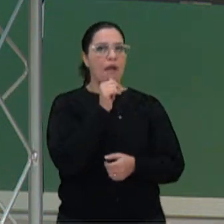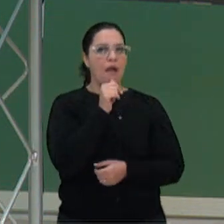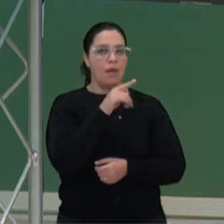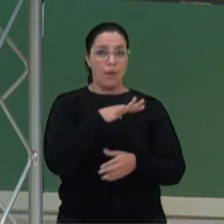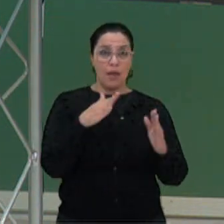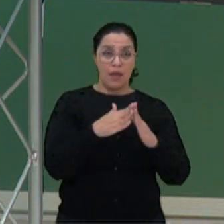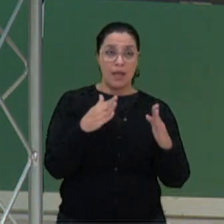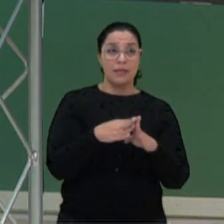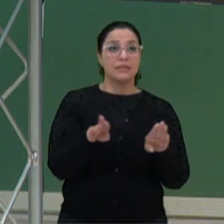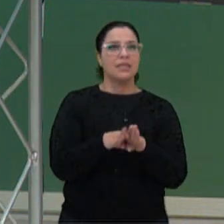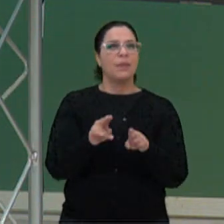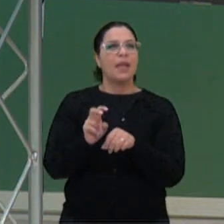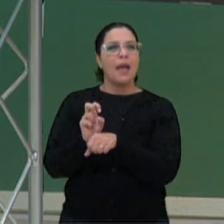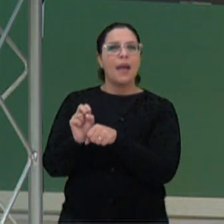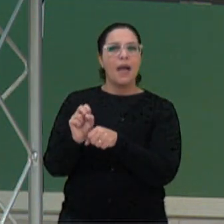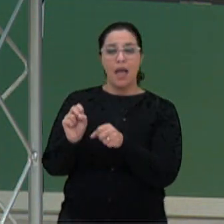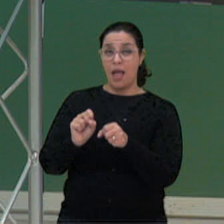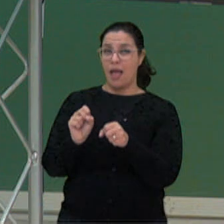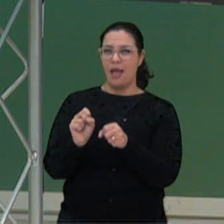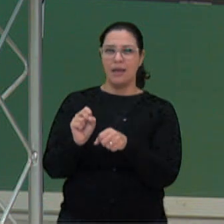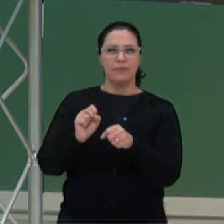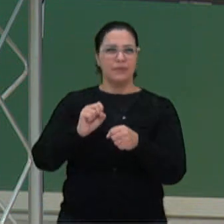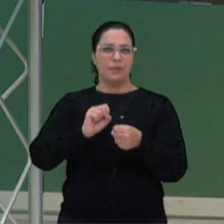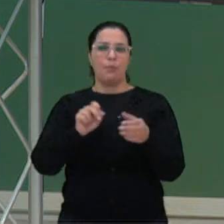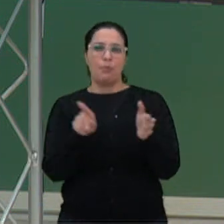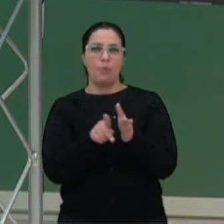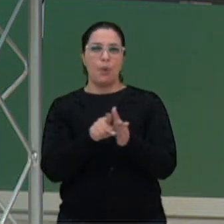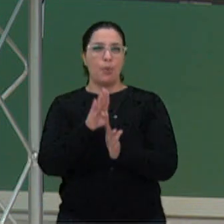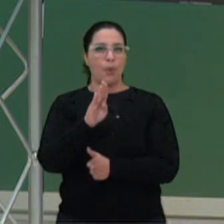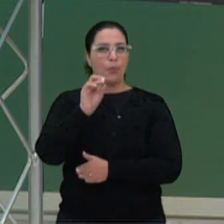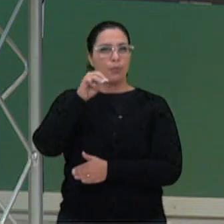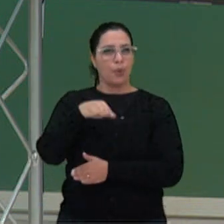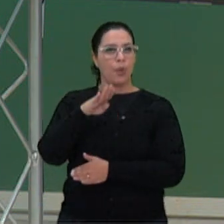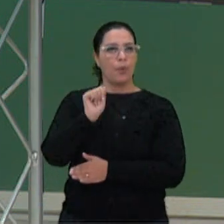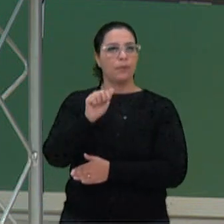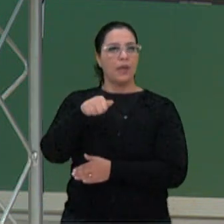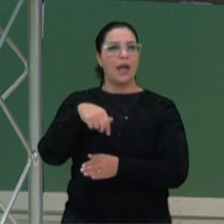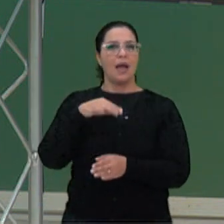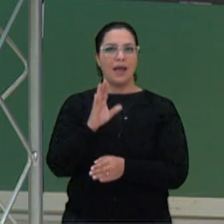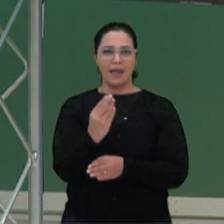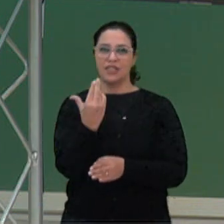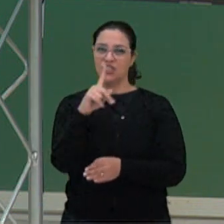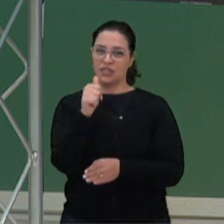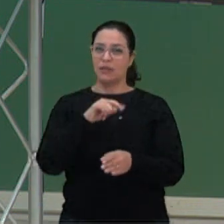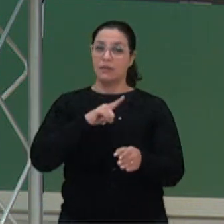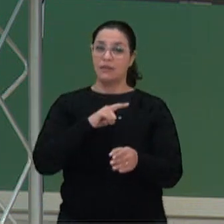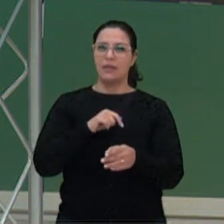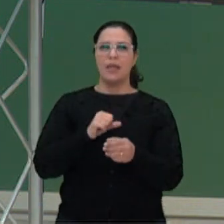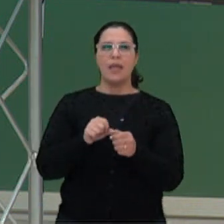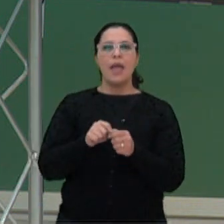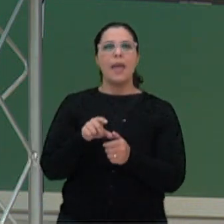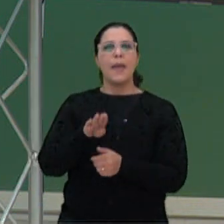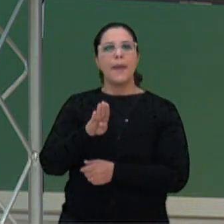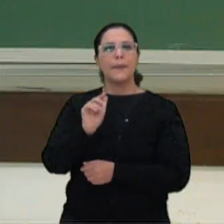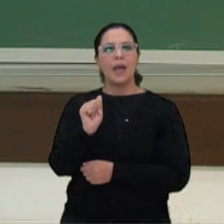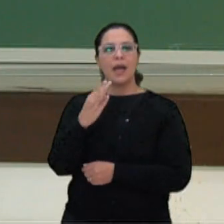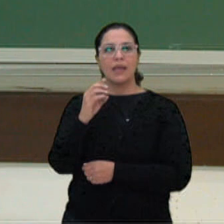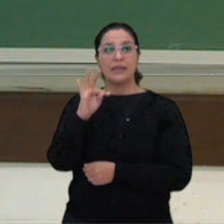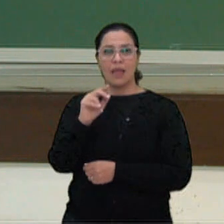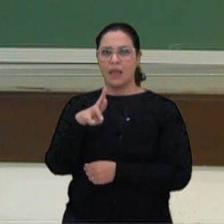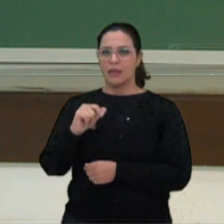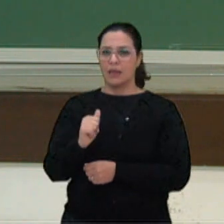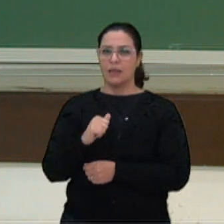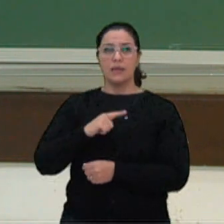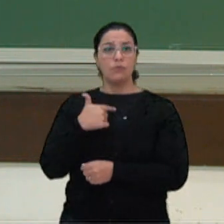bactéria Wolbachia, que vocês estão vendo o desenho aí, eles descobriram que os mosquitos que estão contaminados com a bactéria não têm o